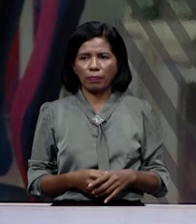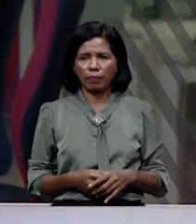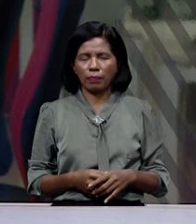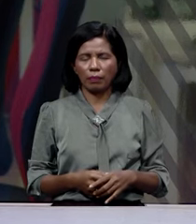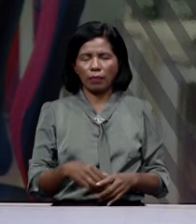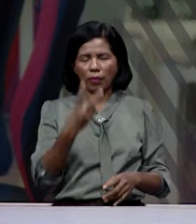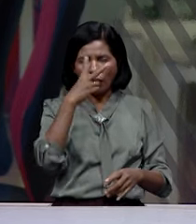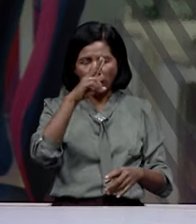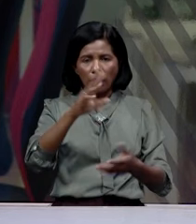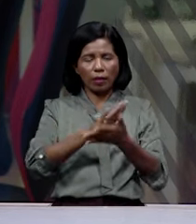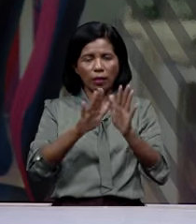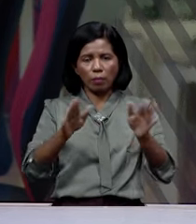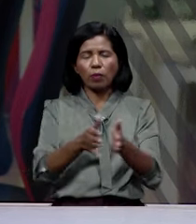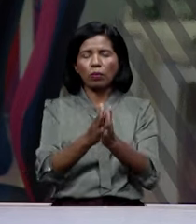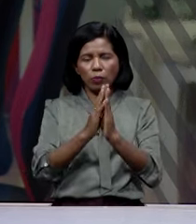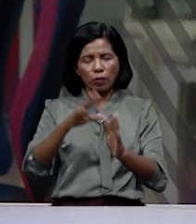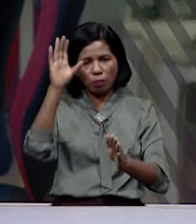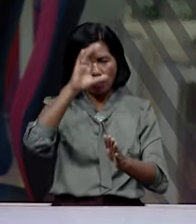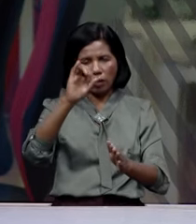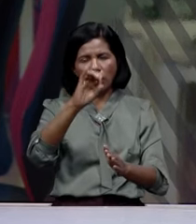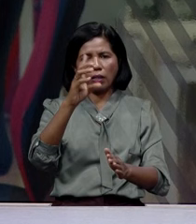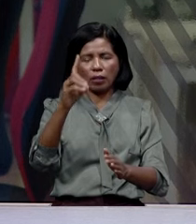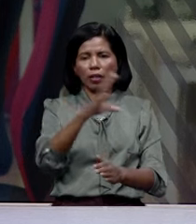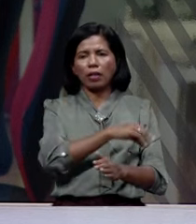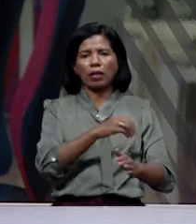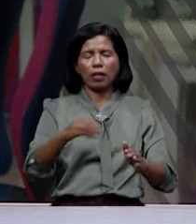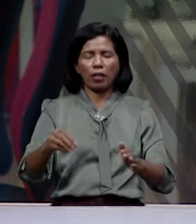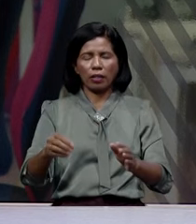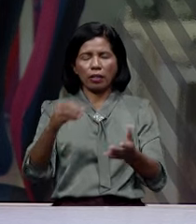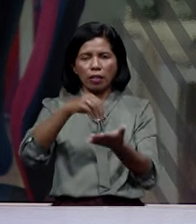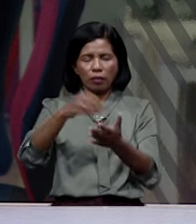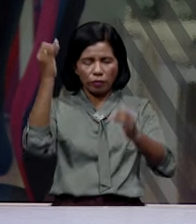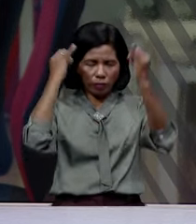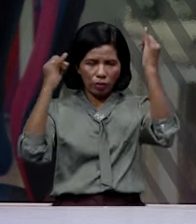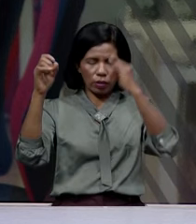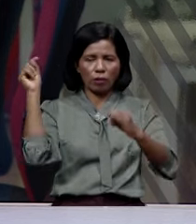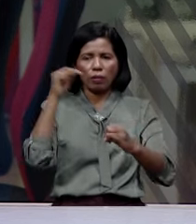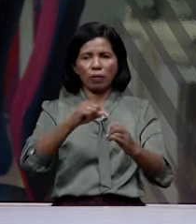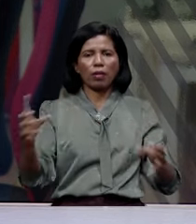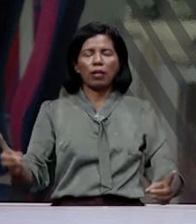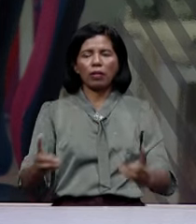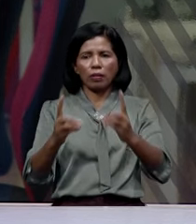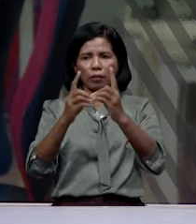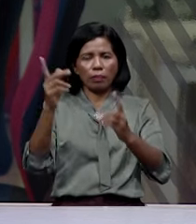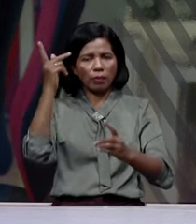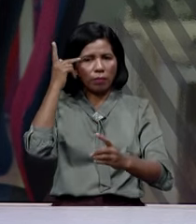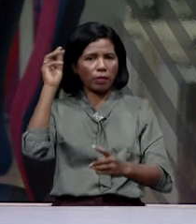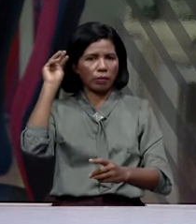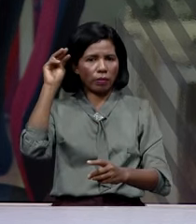Ali Badami, whose PSIC atau Bukatuir ID detecta, nebe lança informação falso rasor o primeiro-ministro.